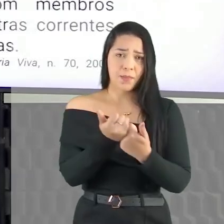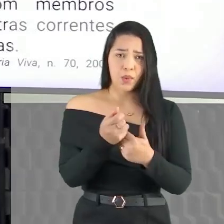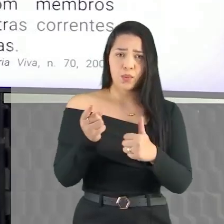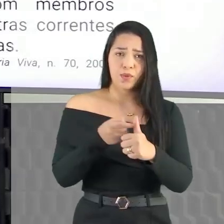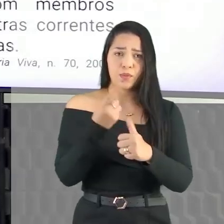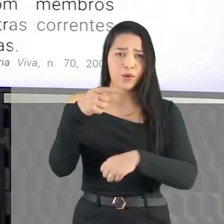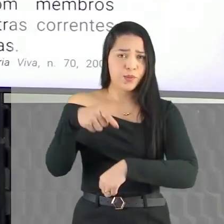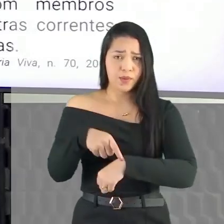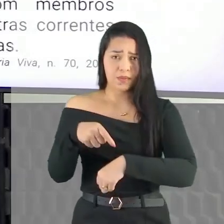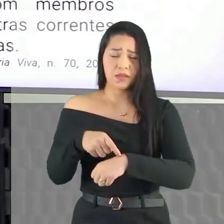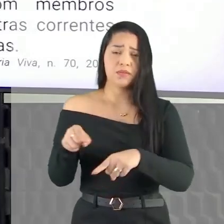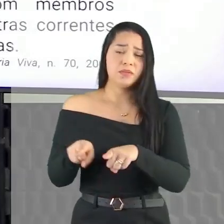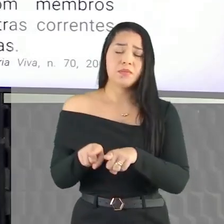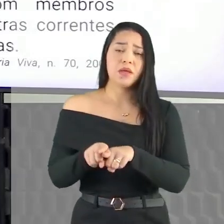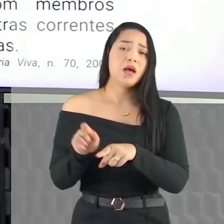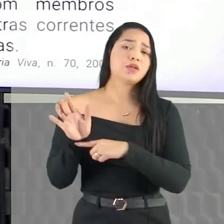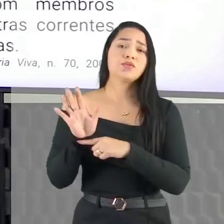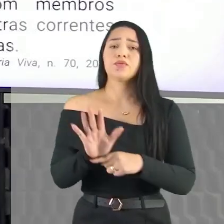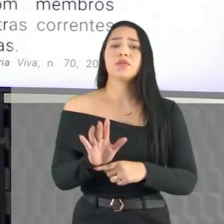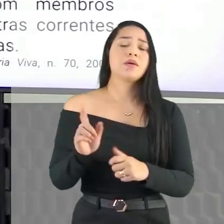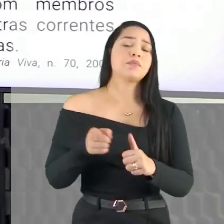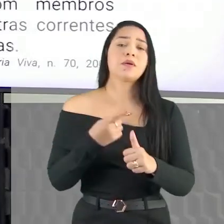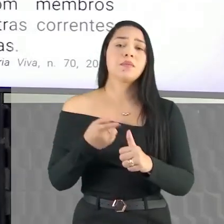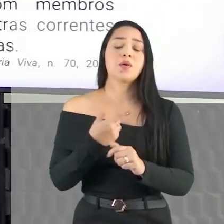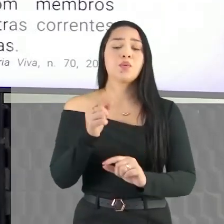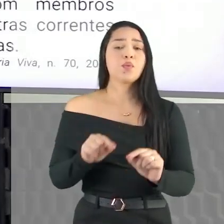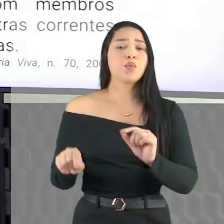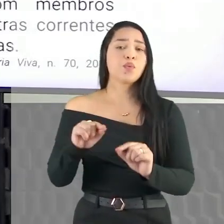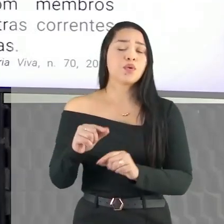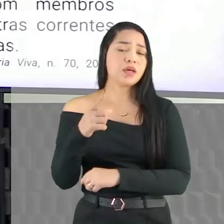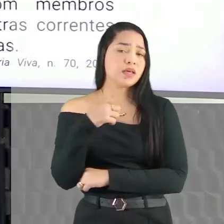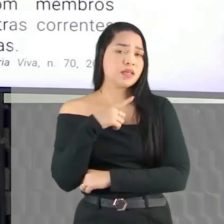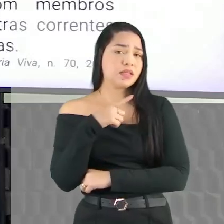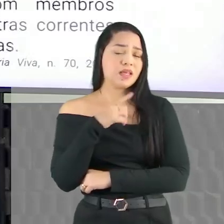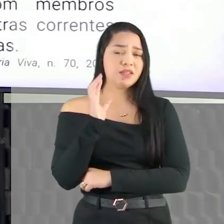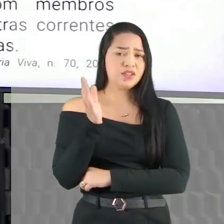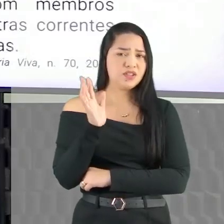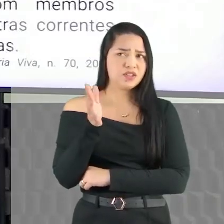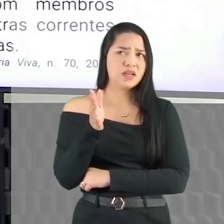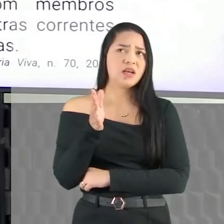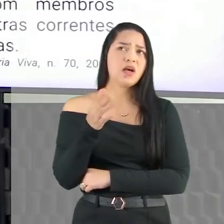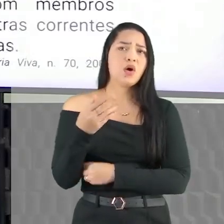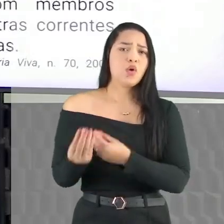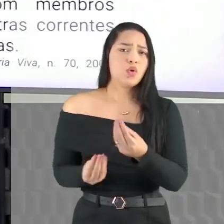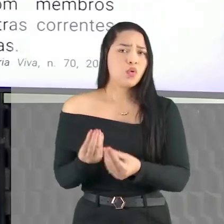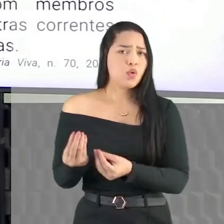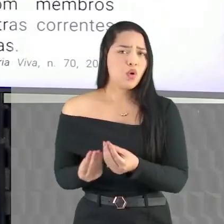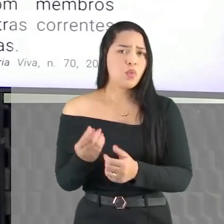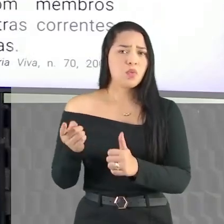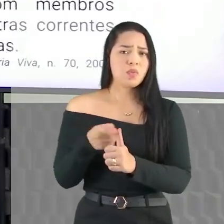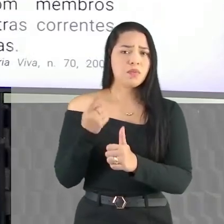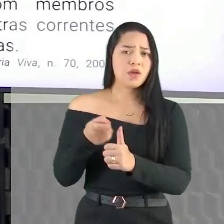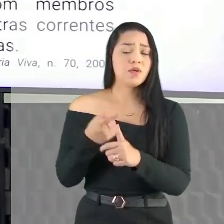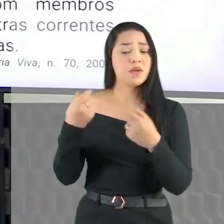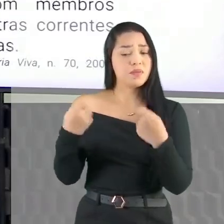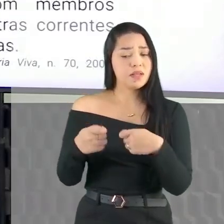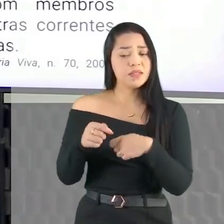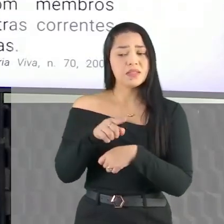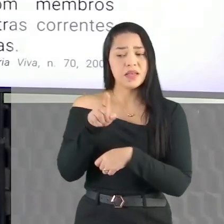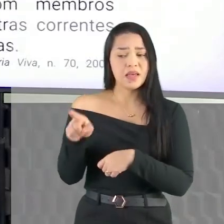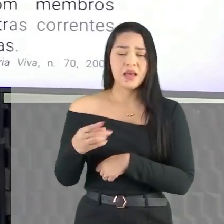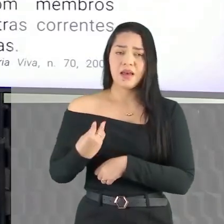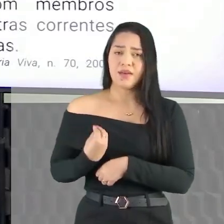momento e que ali Stalin principalmente vai dar essa bagagem, né, e até mesmo os suprimentos necessários para que ela